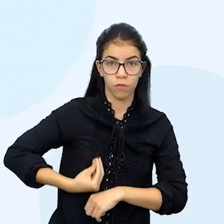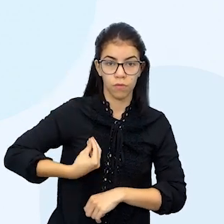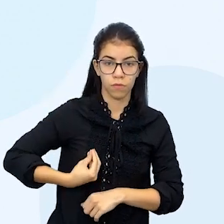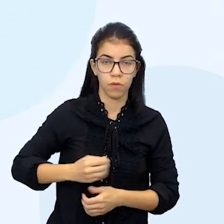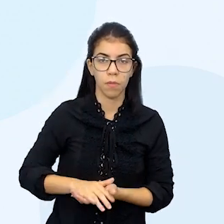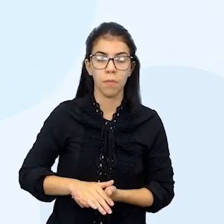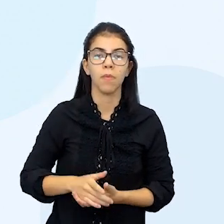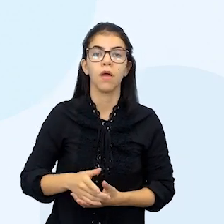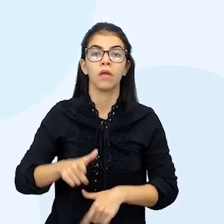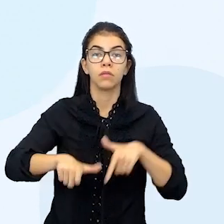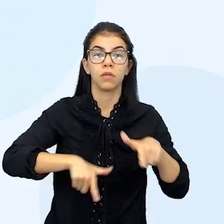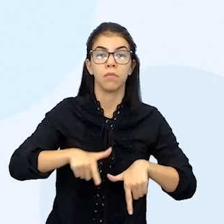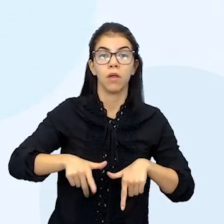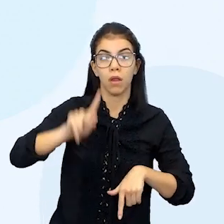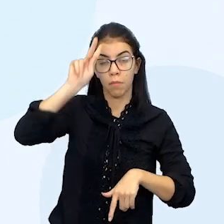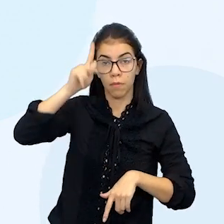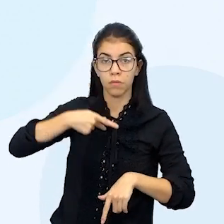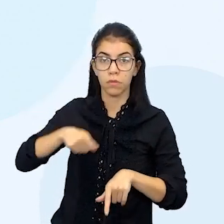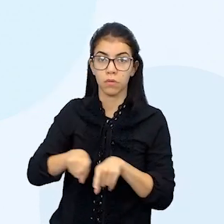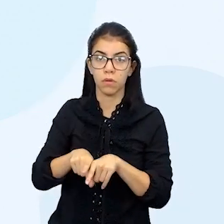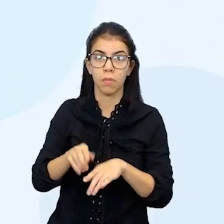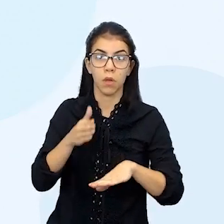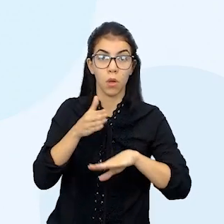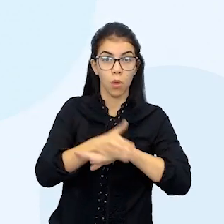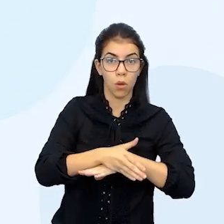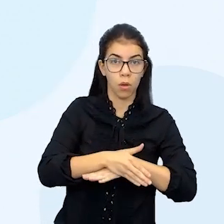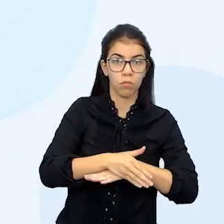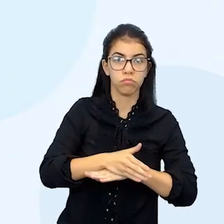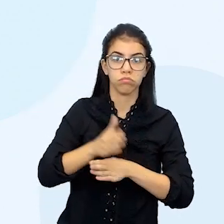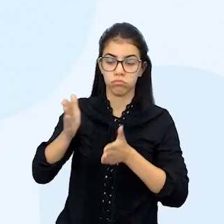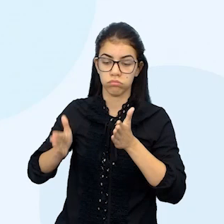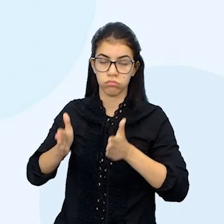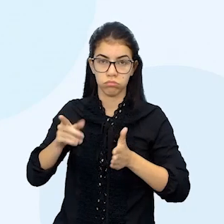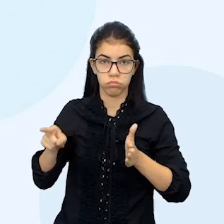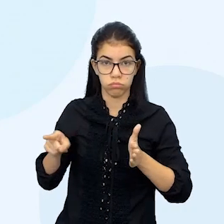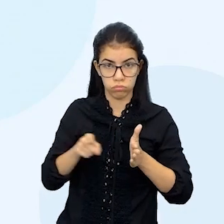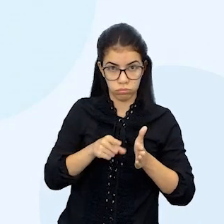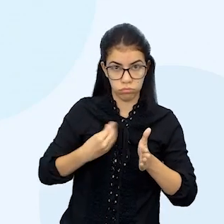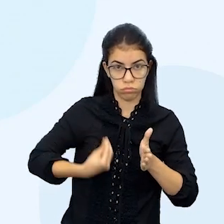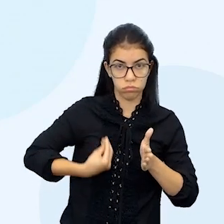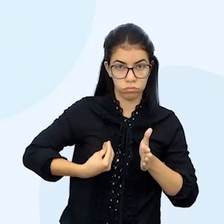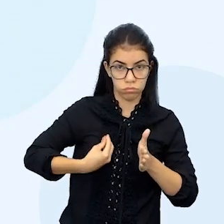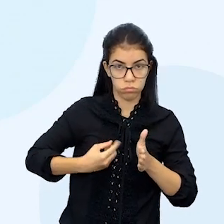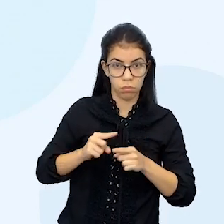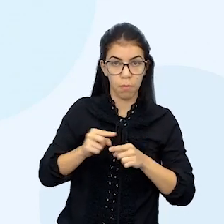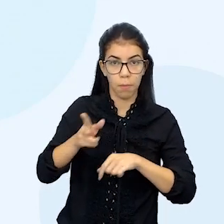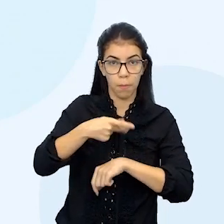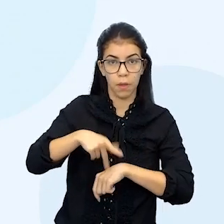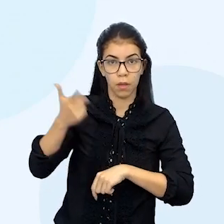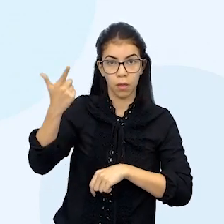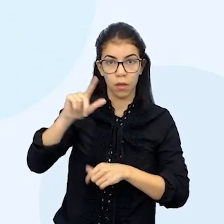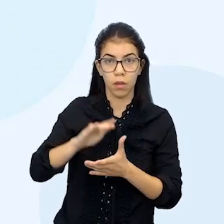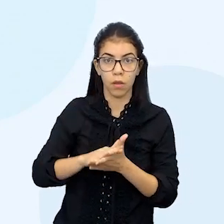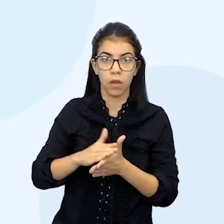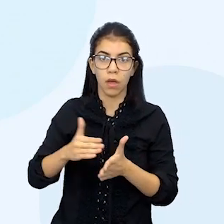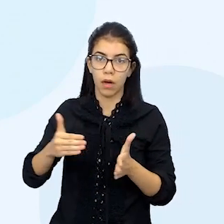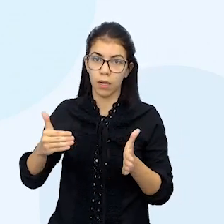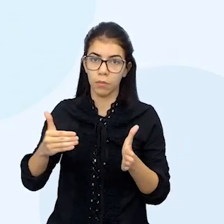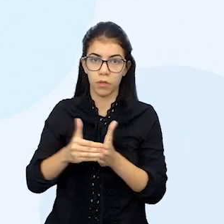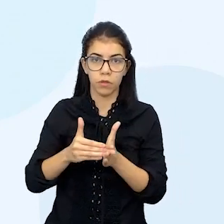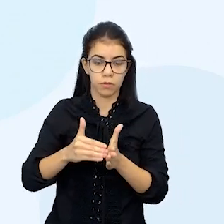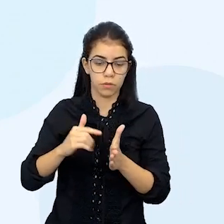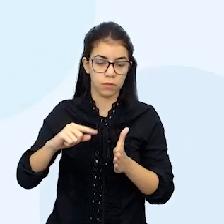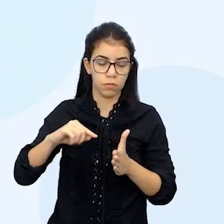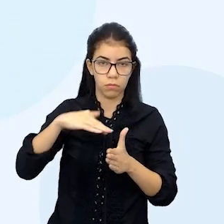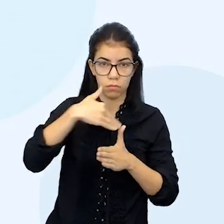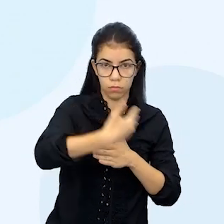vontade própria, né? E ingressa, permanece de forma temporária, até mesmo permanente, em um país de destino, ultrapassando fronteiras internacionais. E